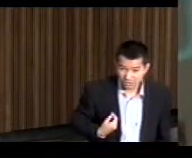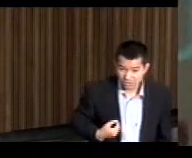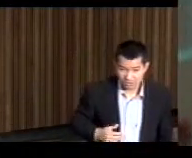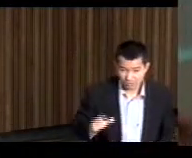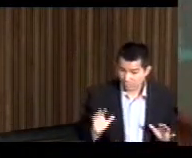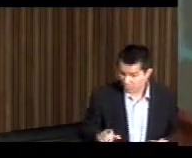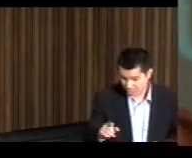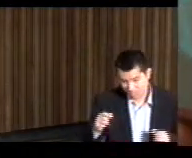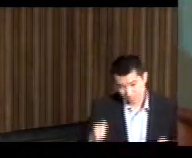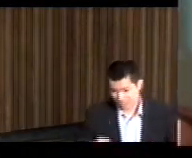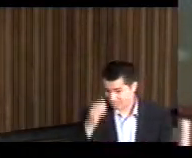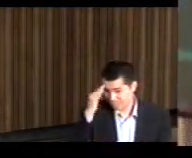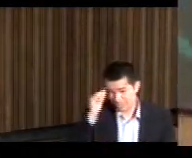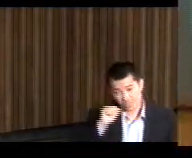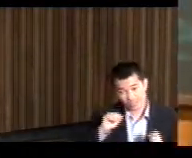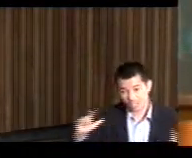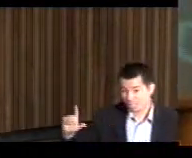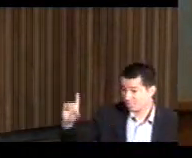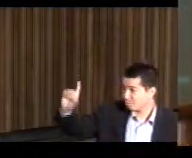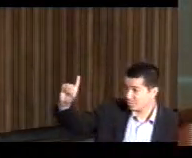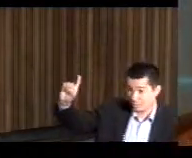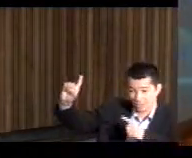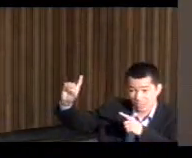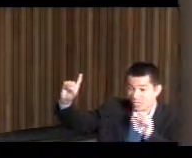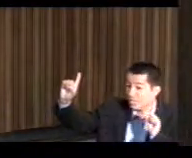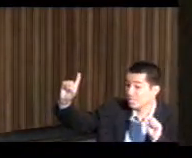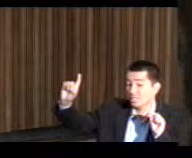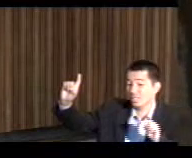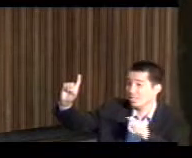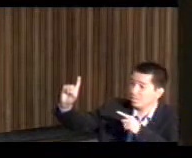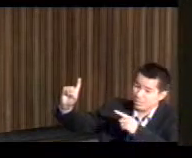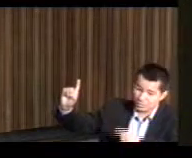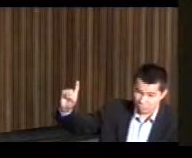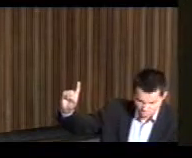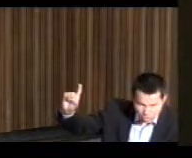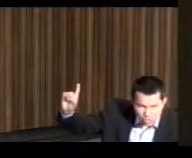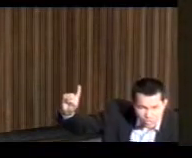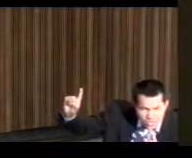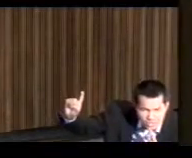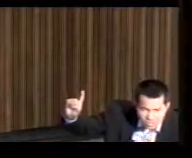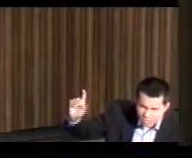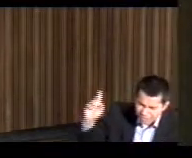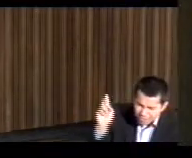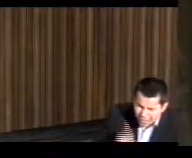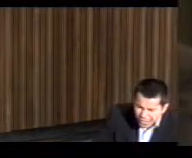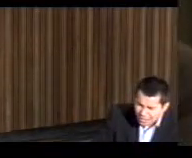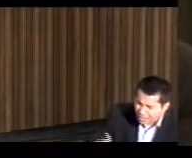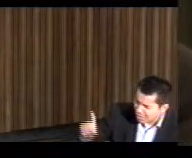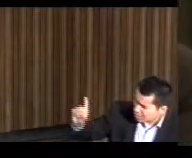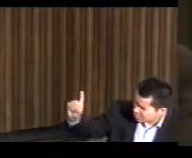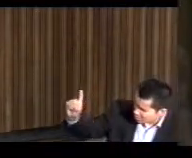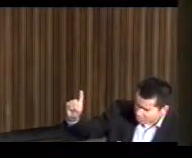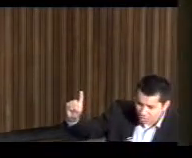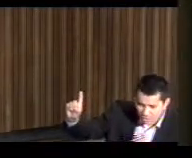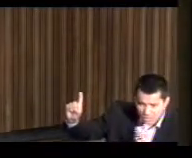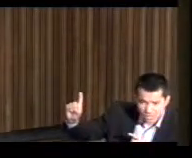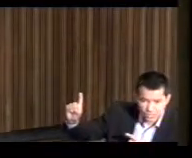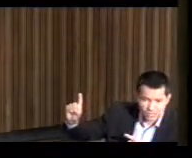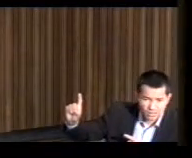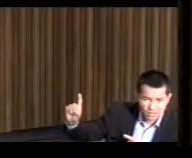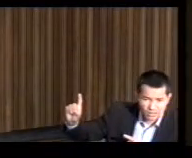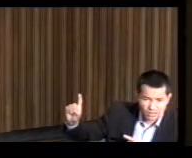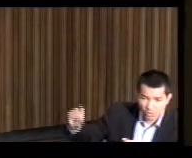Todo-Poderoso. O que Deus me mandou falar para você nessa manhã é uma coisa